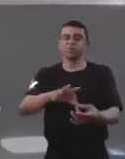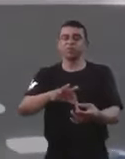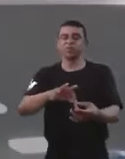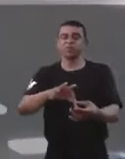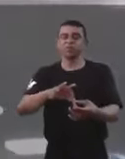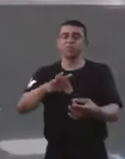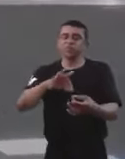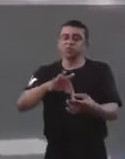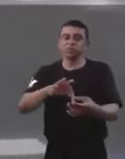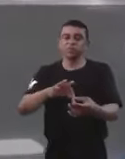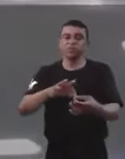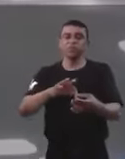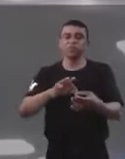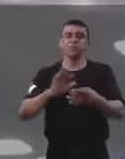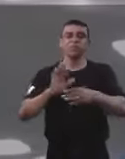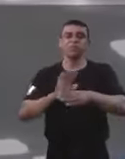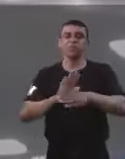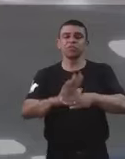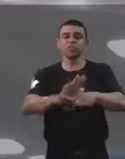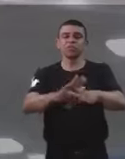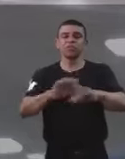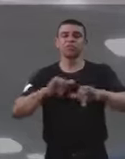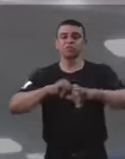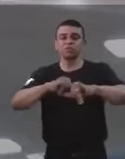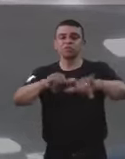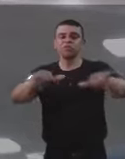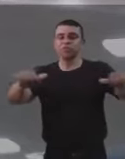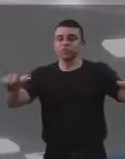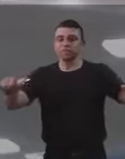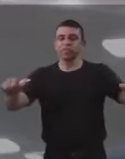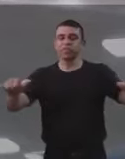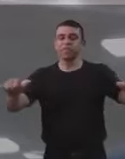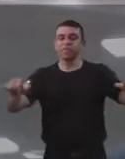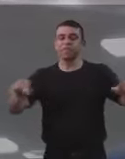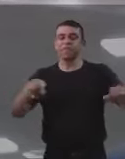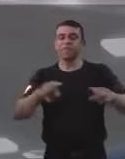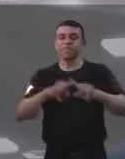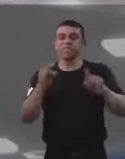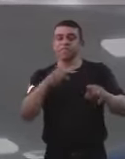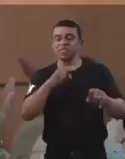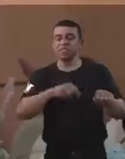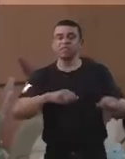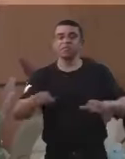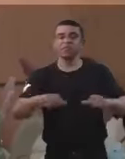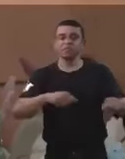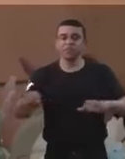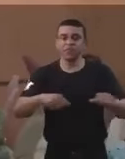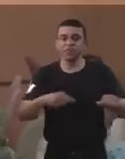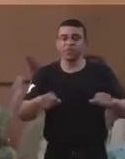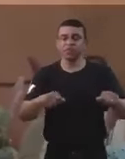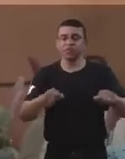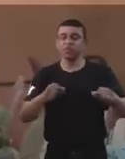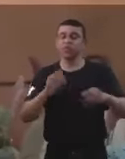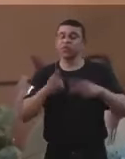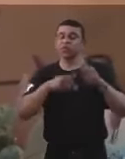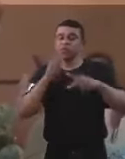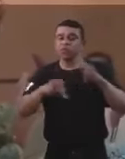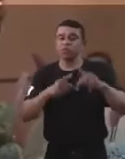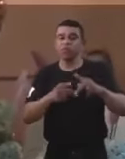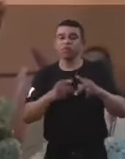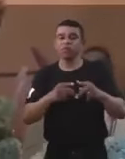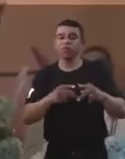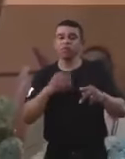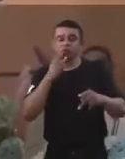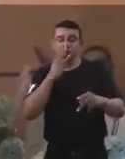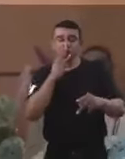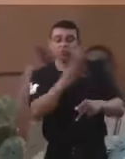línguas, Pedro levantou e novamente Pedro fala sobre quebra de barreiras. Eu estou encerrando. Pedro levantou e disse assim no capítulo 2, versículos